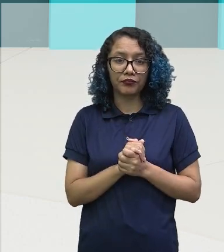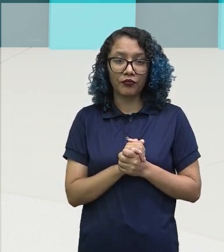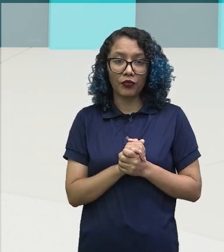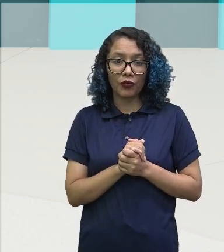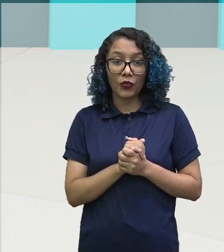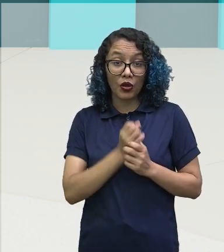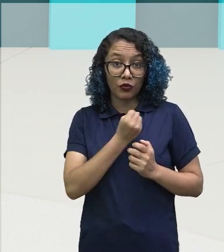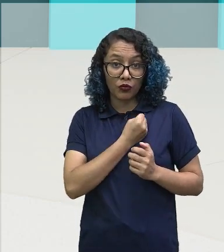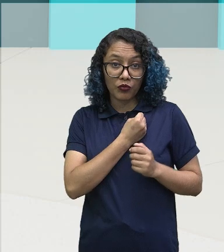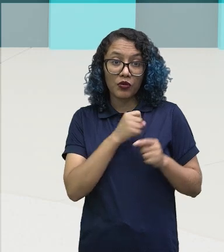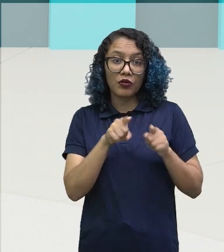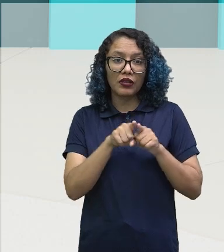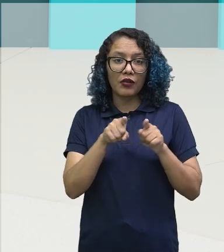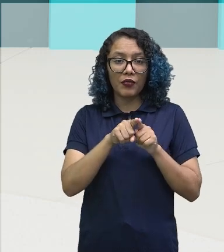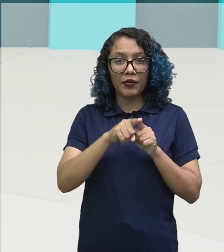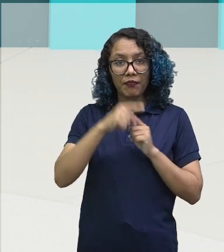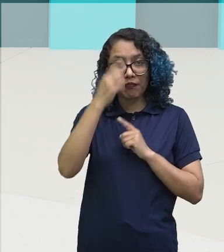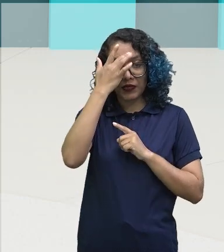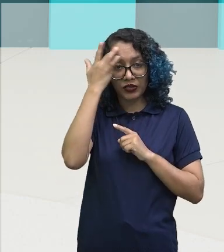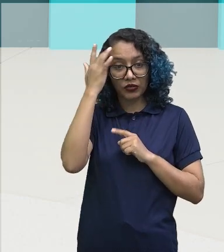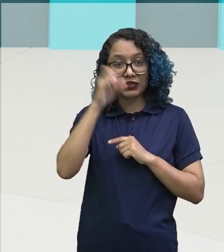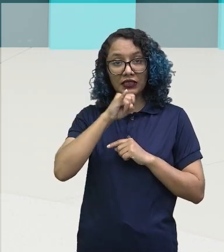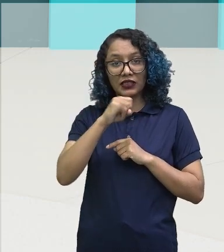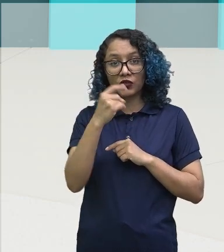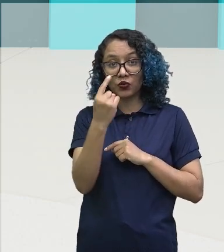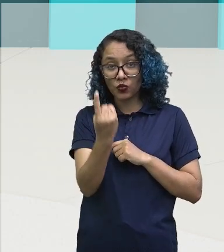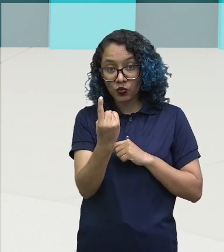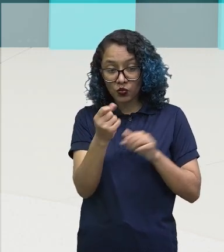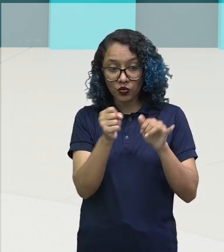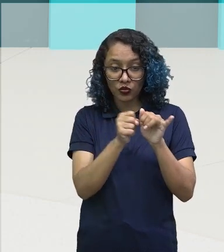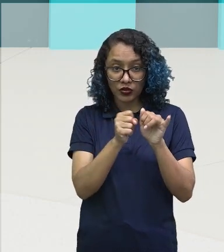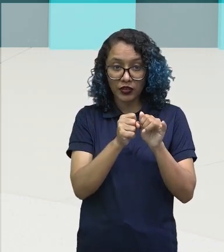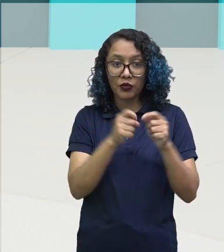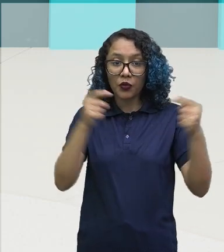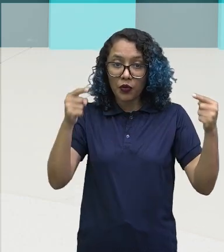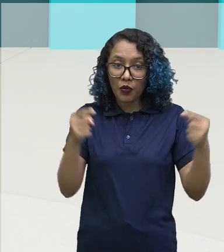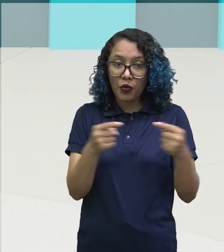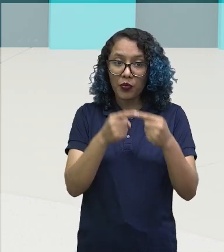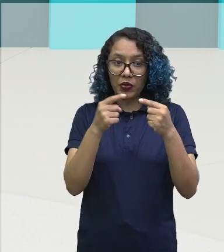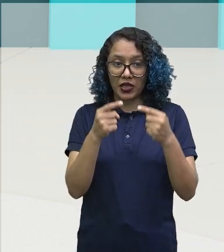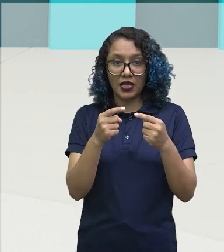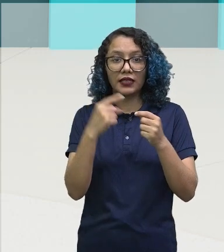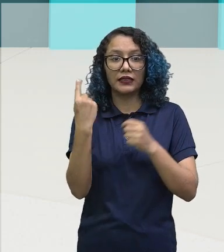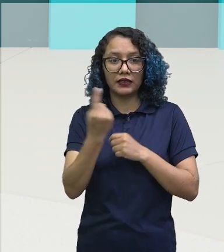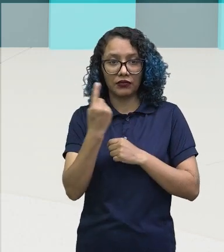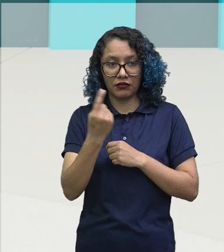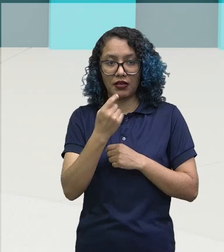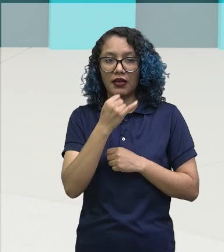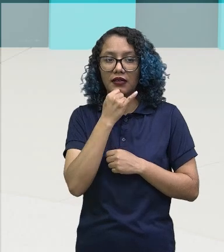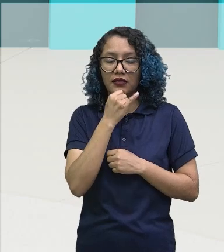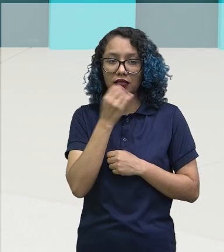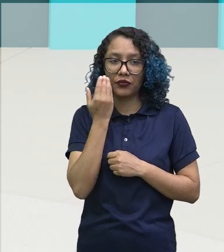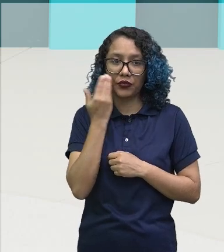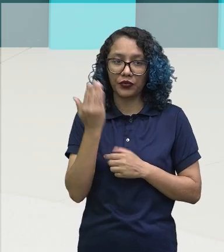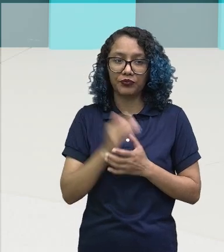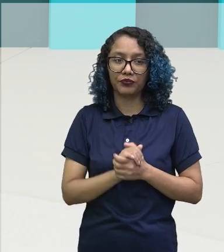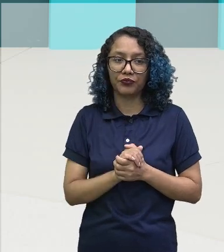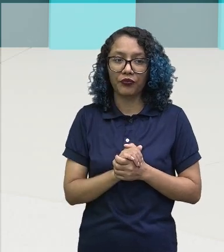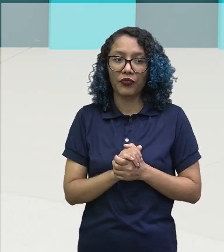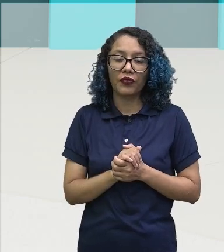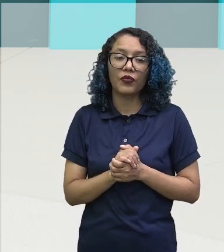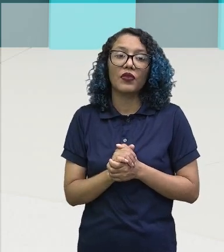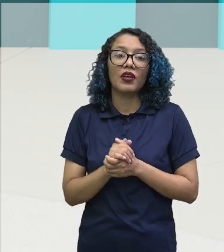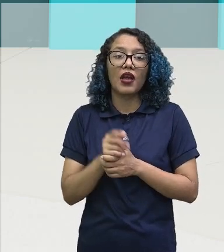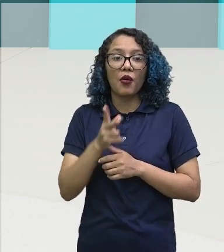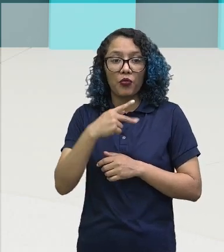apenas um sujeito, o verbo fica no singular. Observe aí o exemplo. A professora